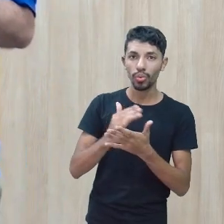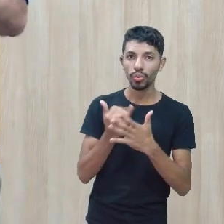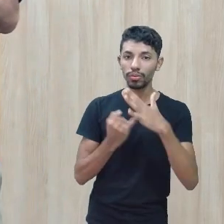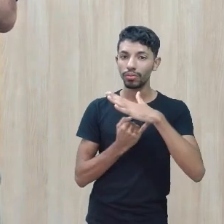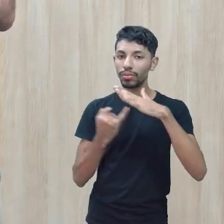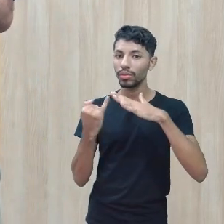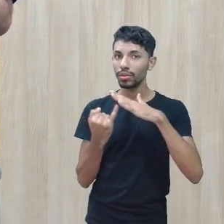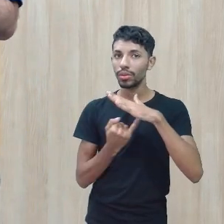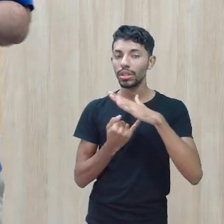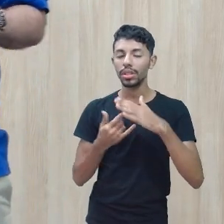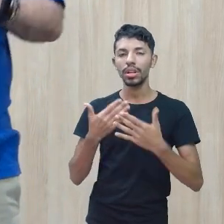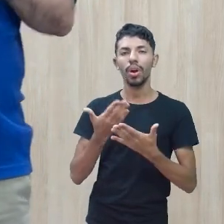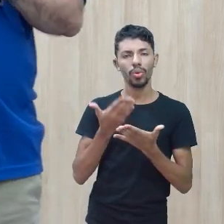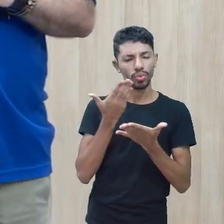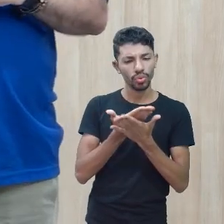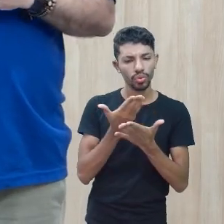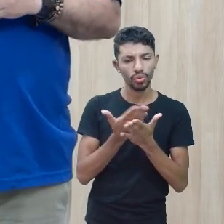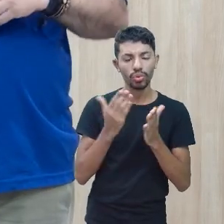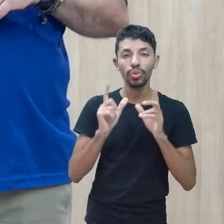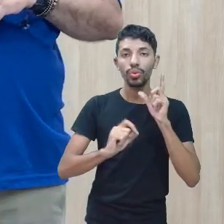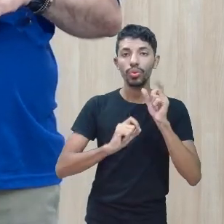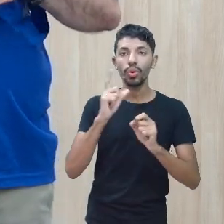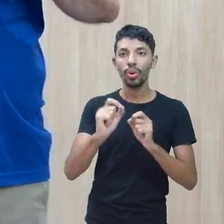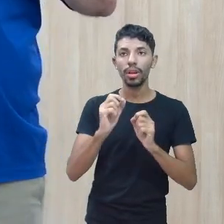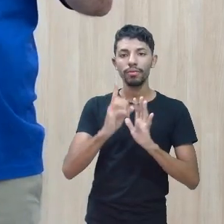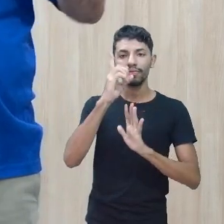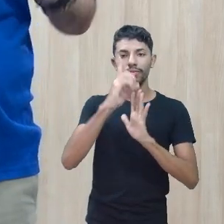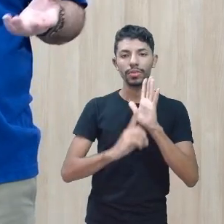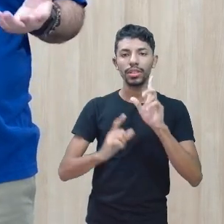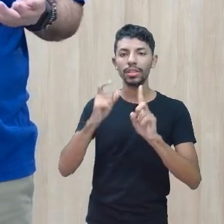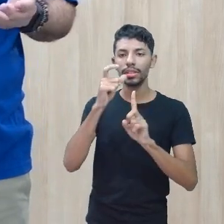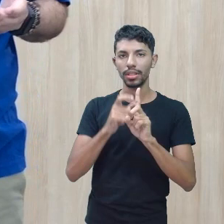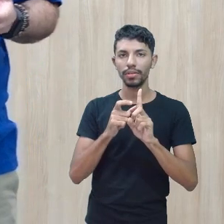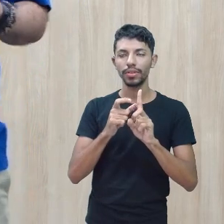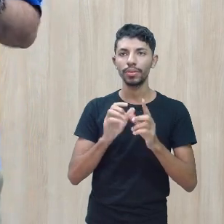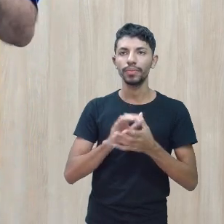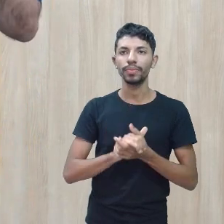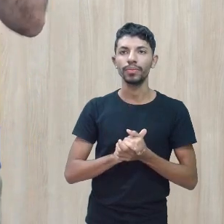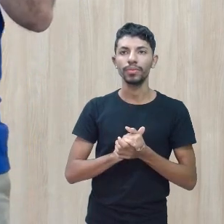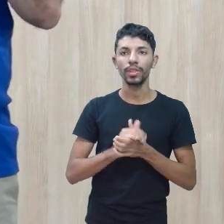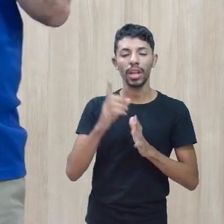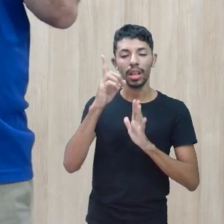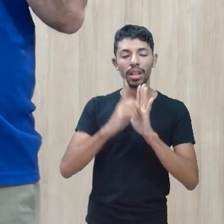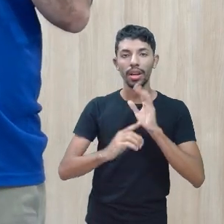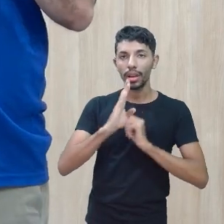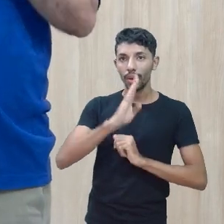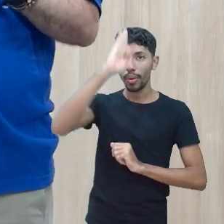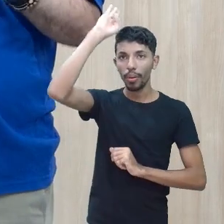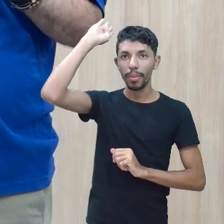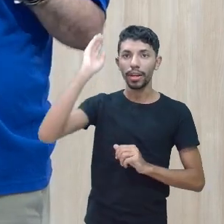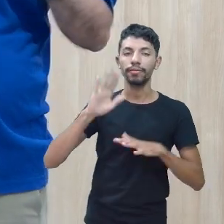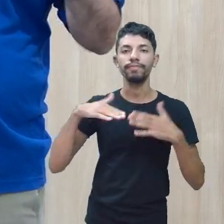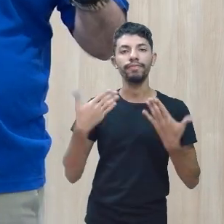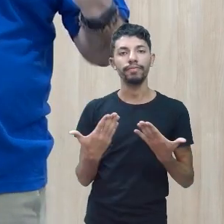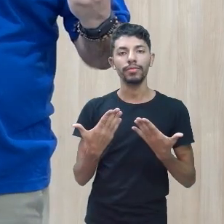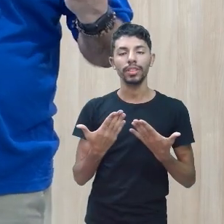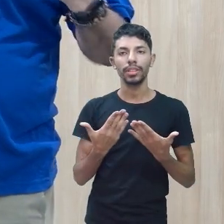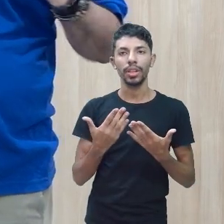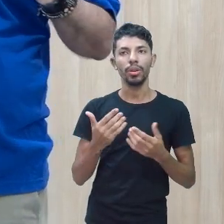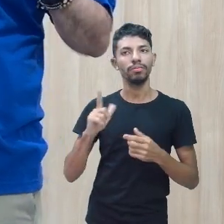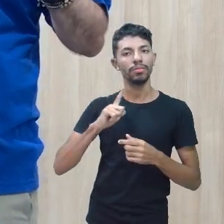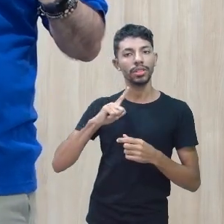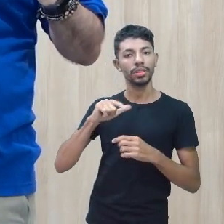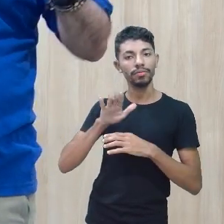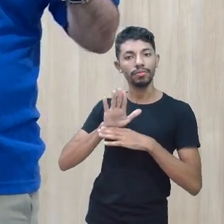essa civilização, ela vai trazer, dentre várias contribuições, nós estamos citando aqui duas. O latim,